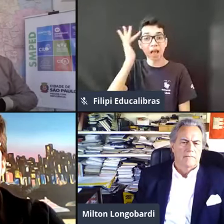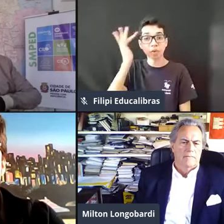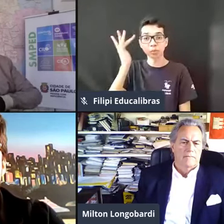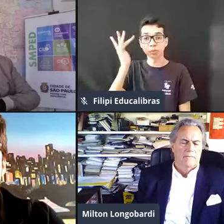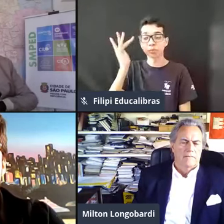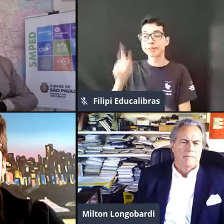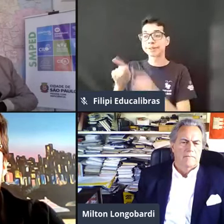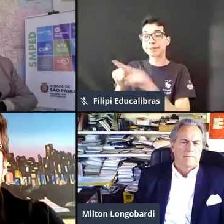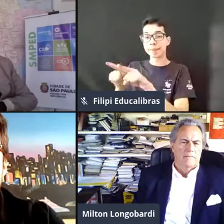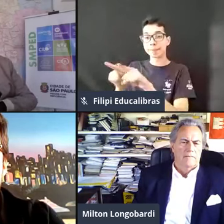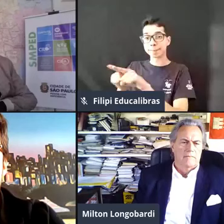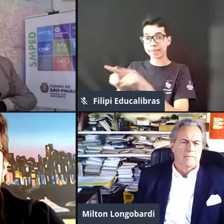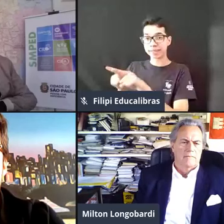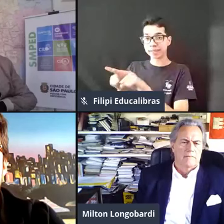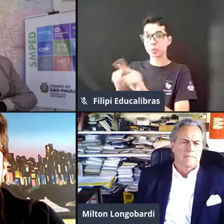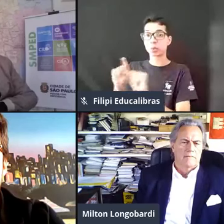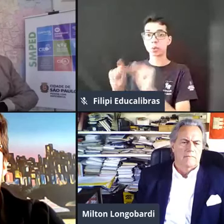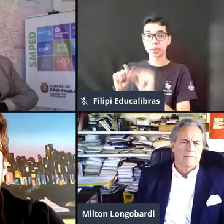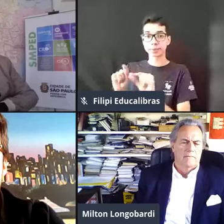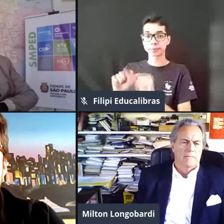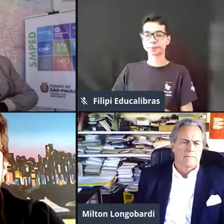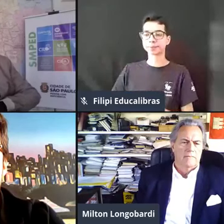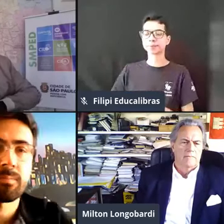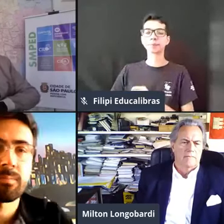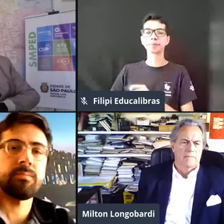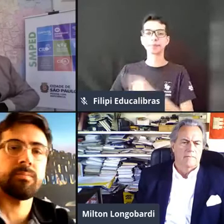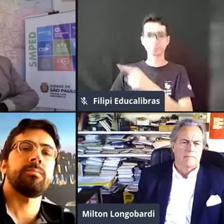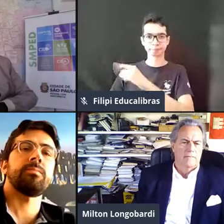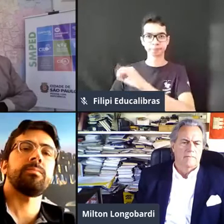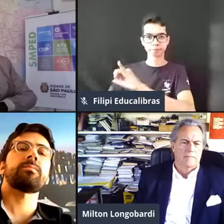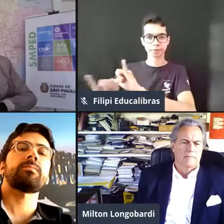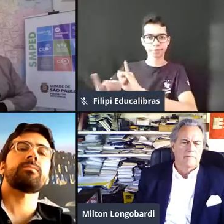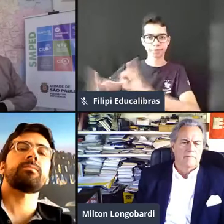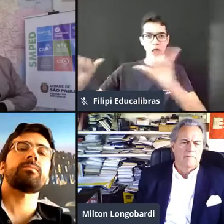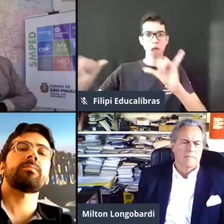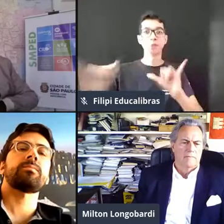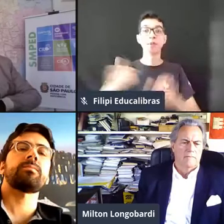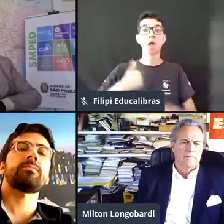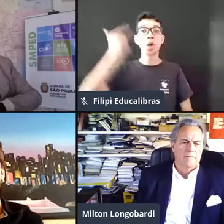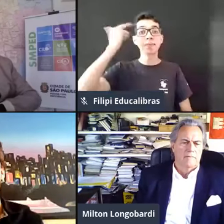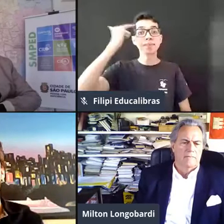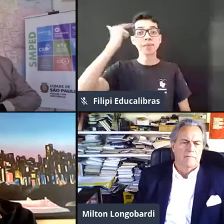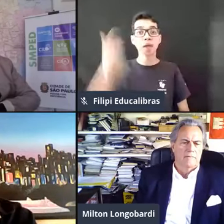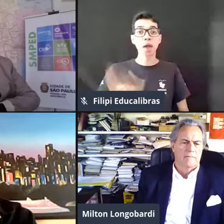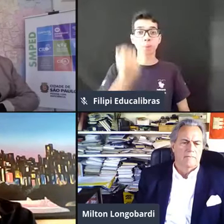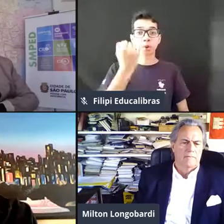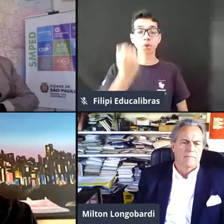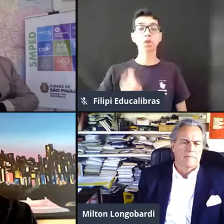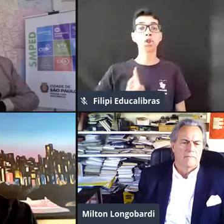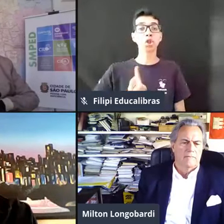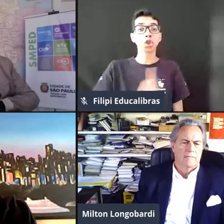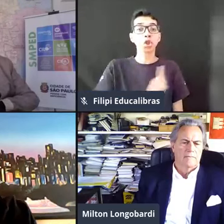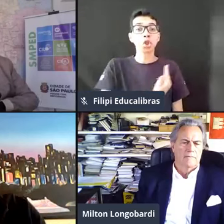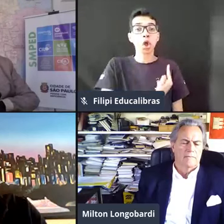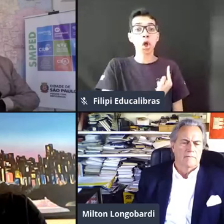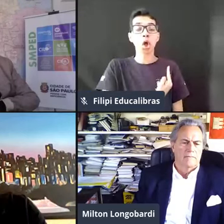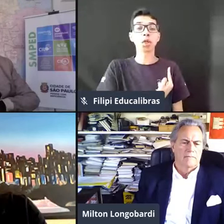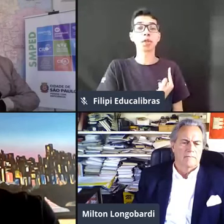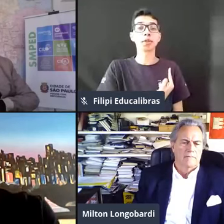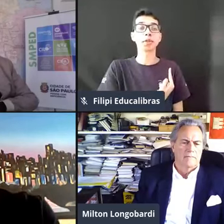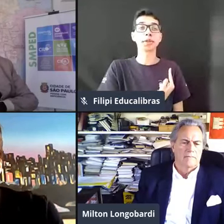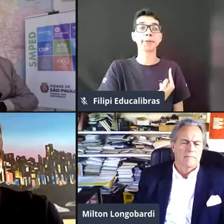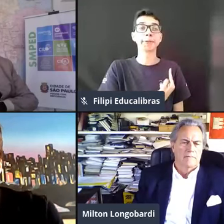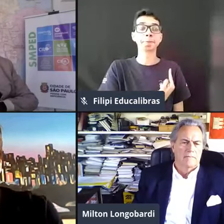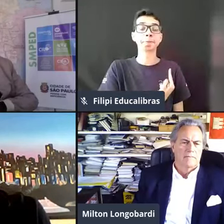nós conseguirmos, nós, na sociedade, conseguir eleger candidatos